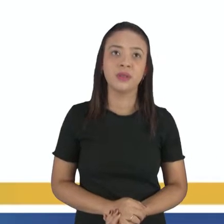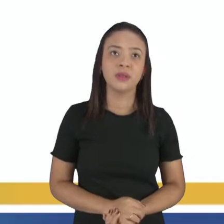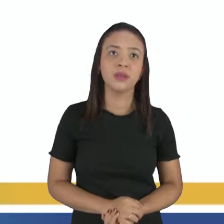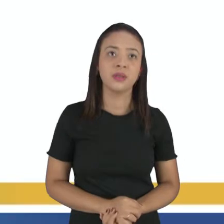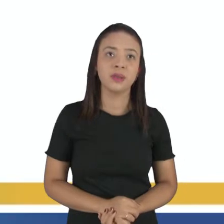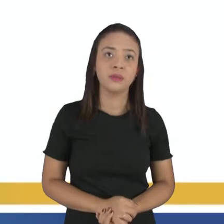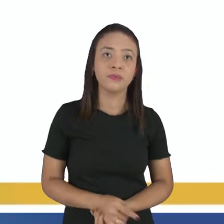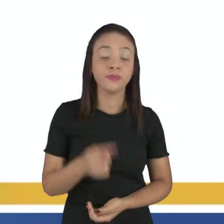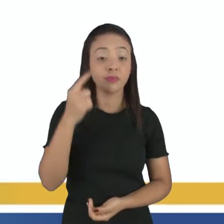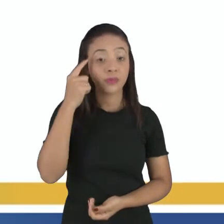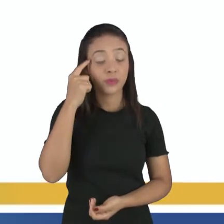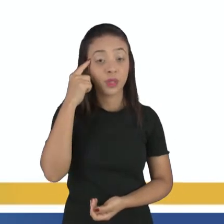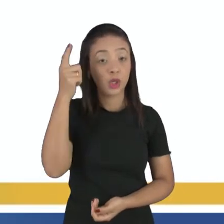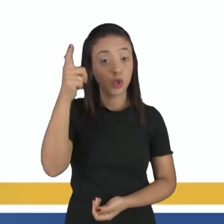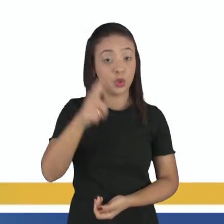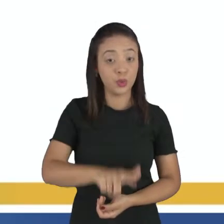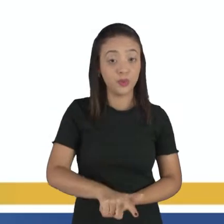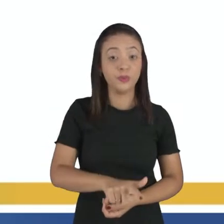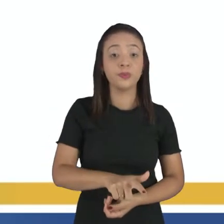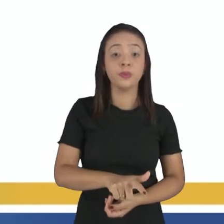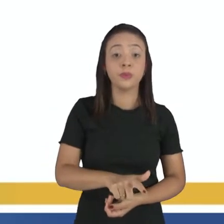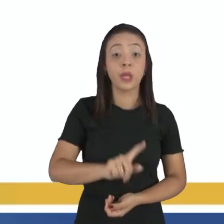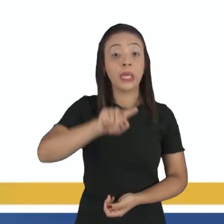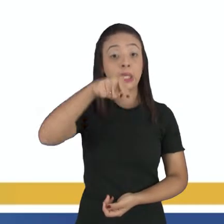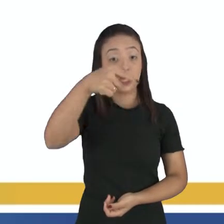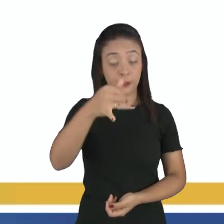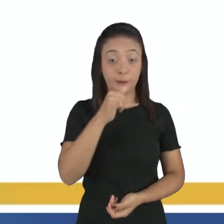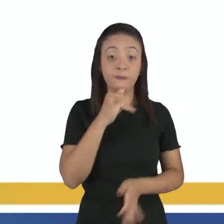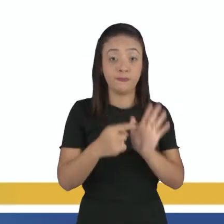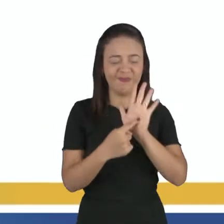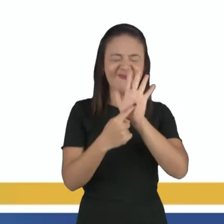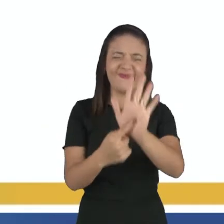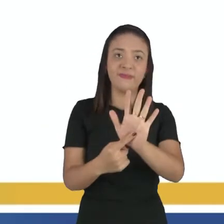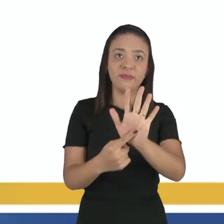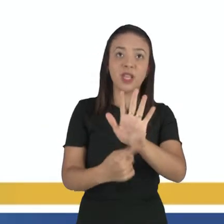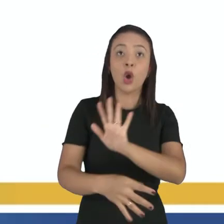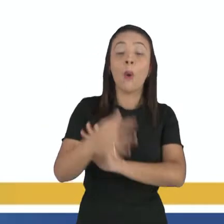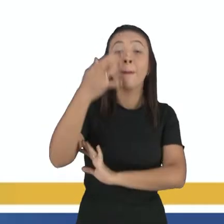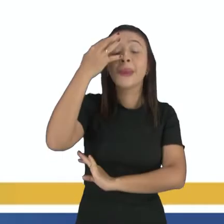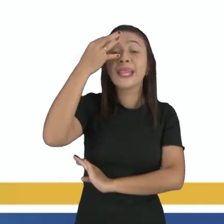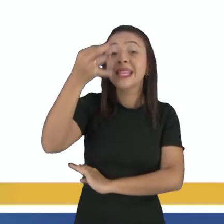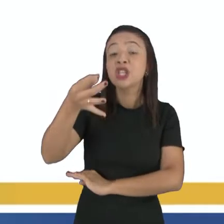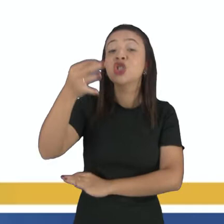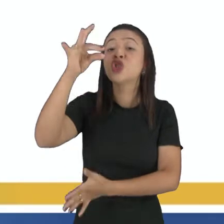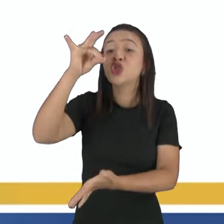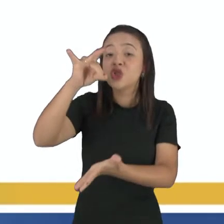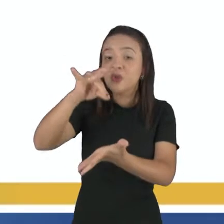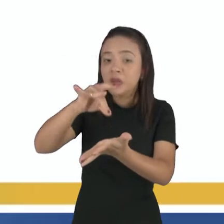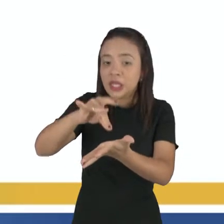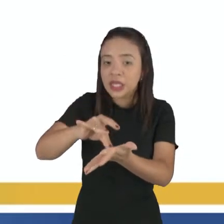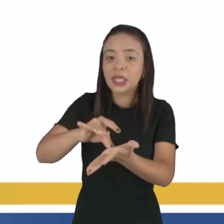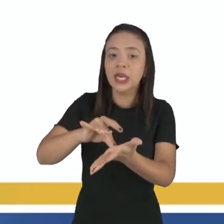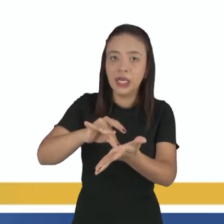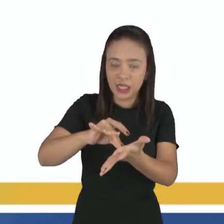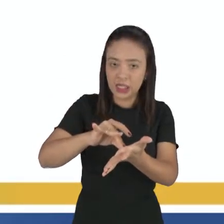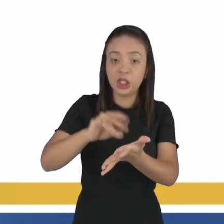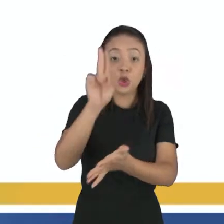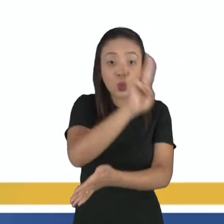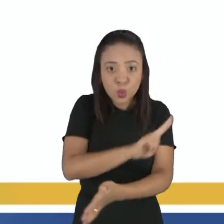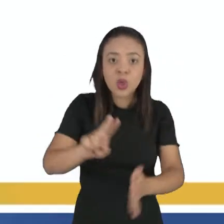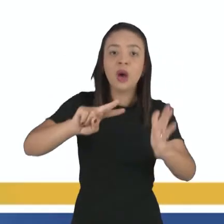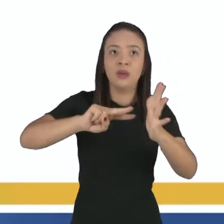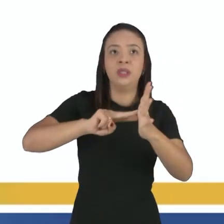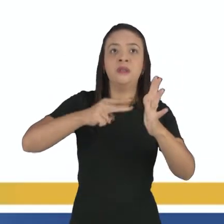para fechar esse raciocínio depois nós irmos para os exemplos e a compreensão e atribuição desses sentidos